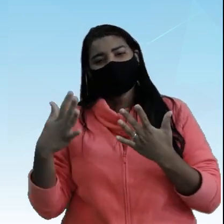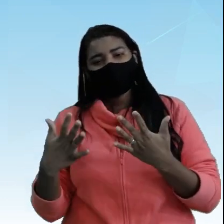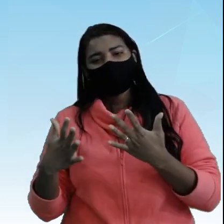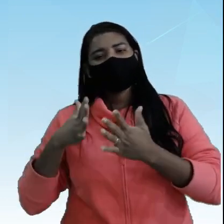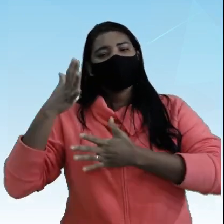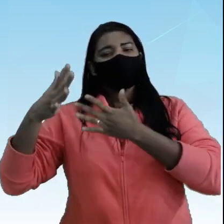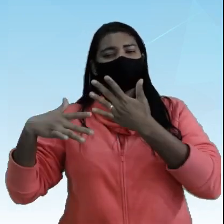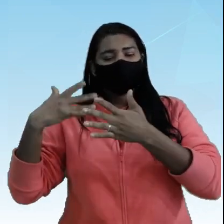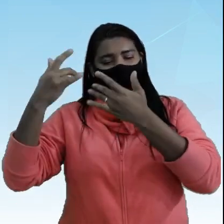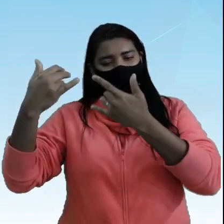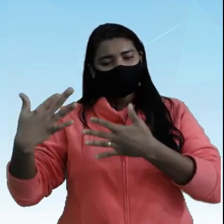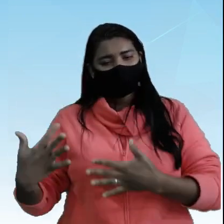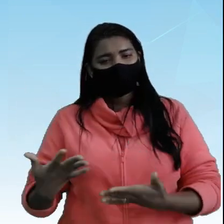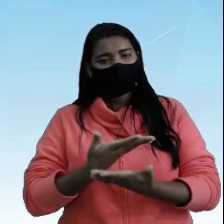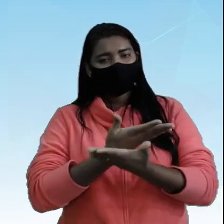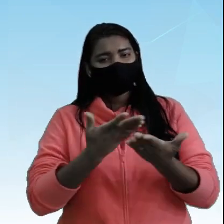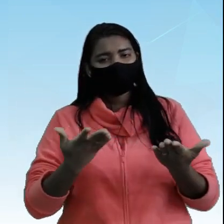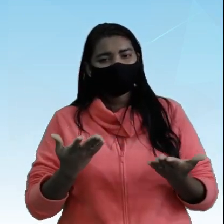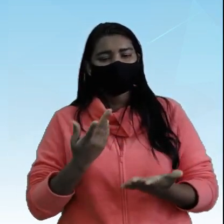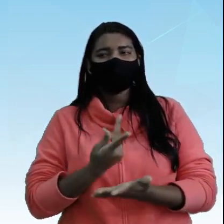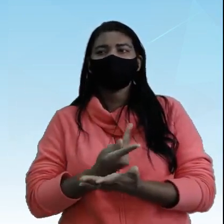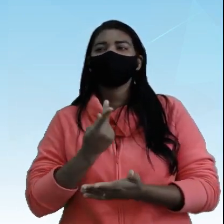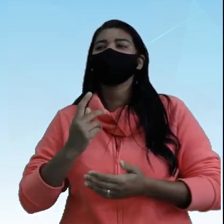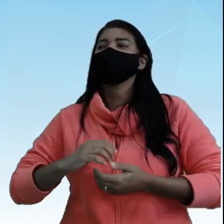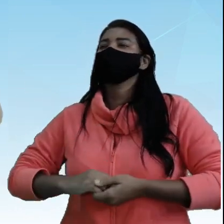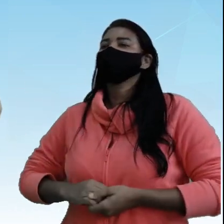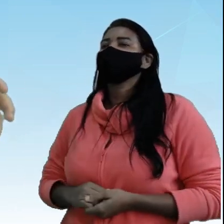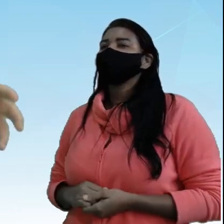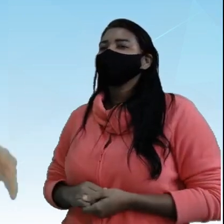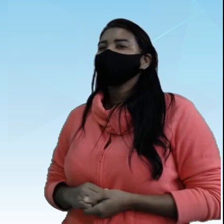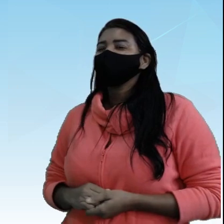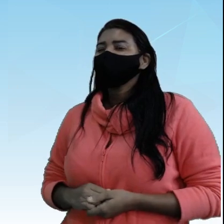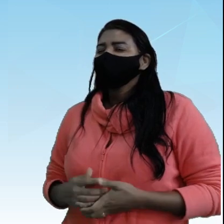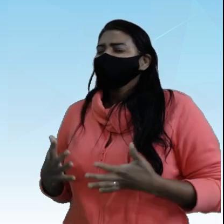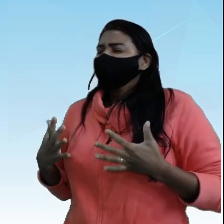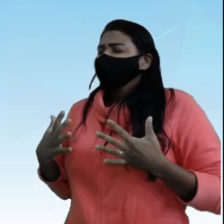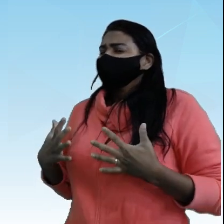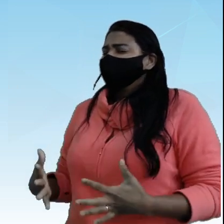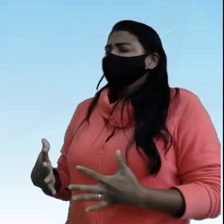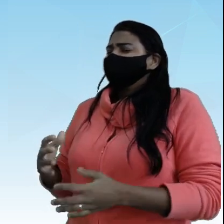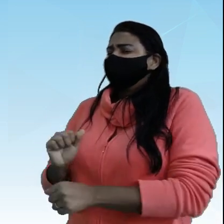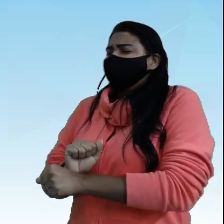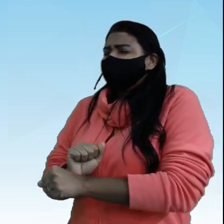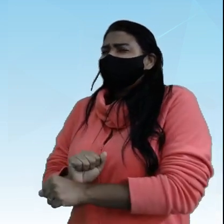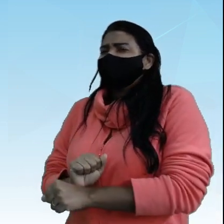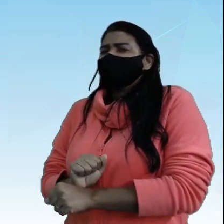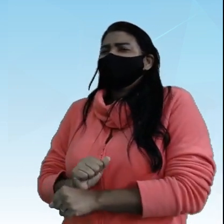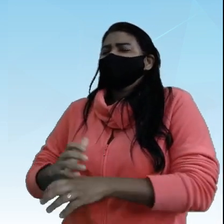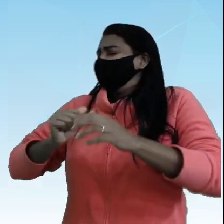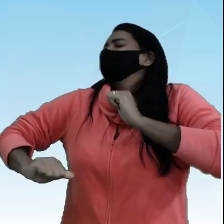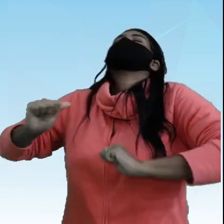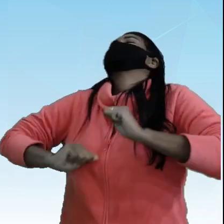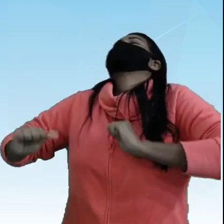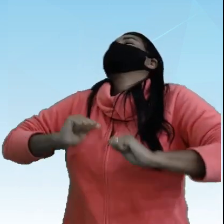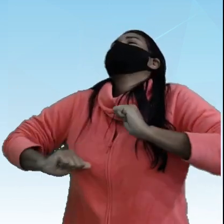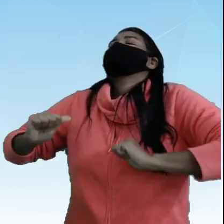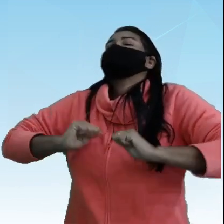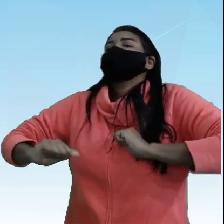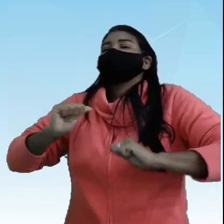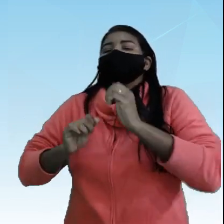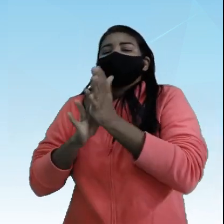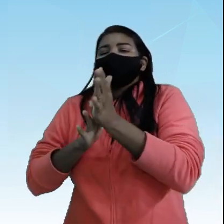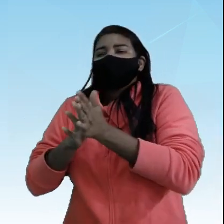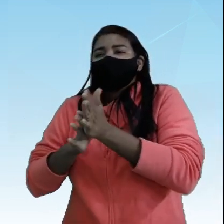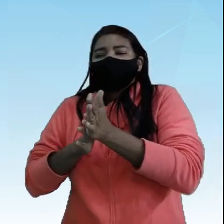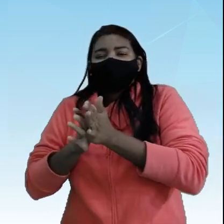Quando nós falamos em público, às vezes, professora, é como tenso. Como seria? Ansiedade, mais uma vez.